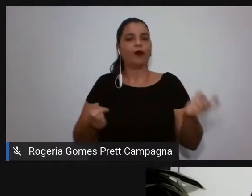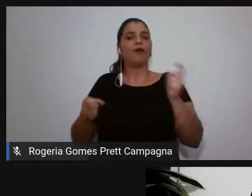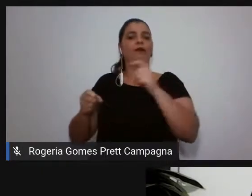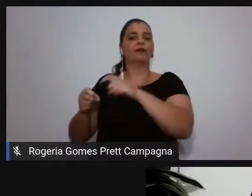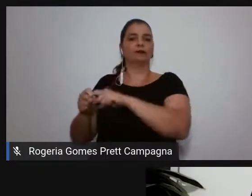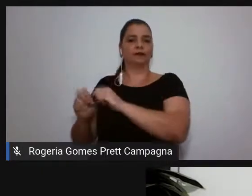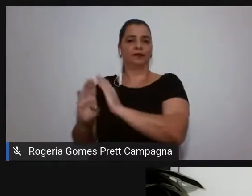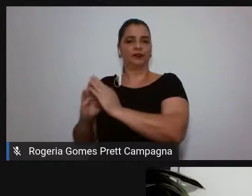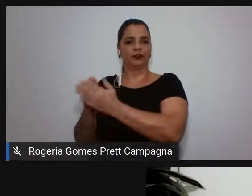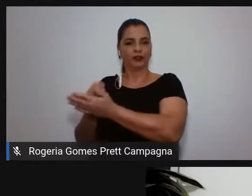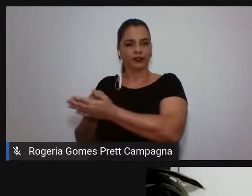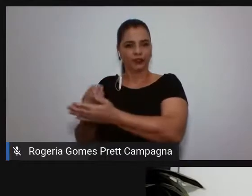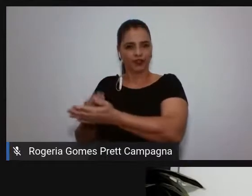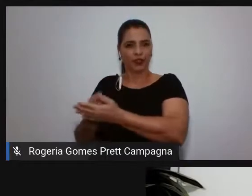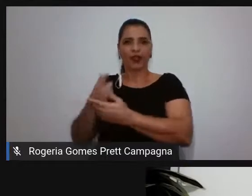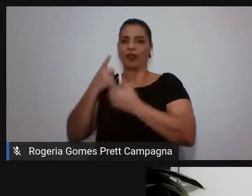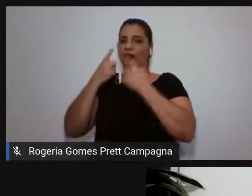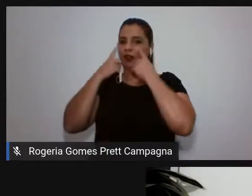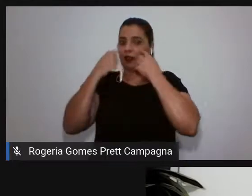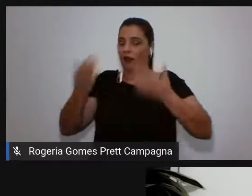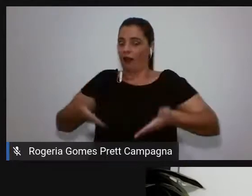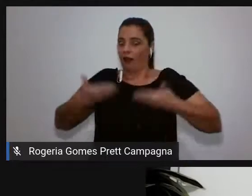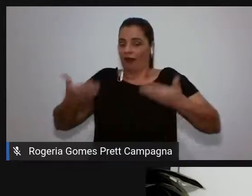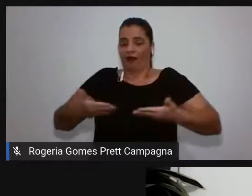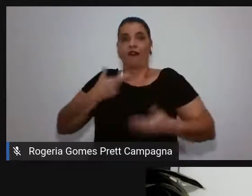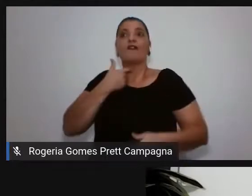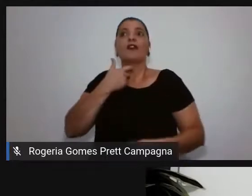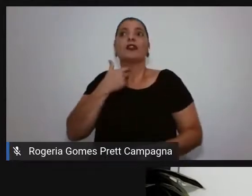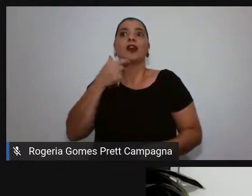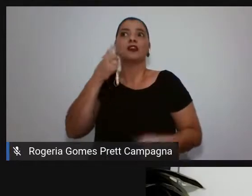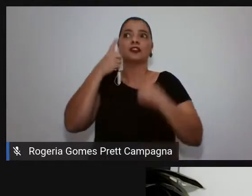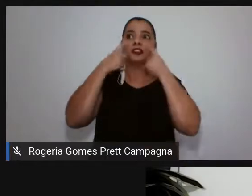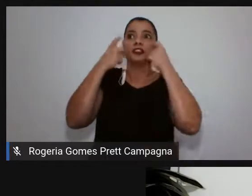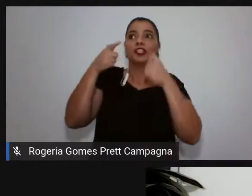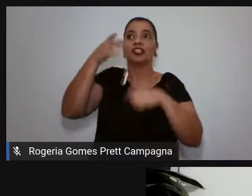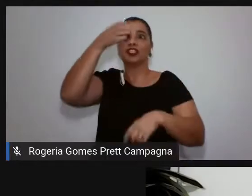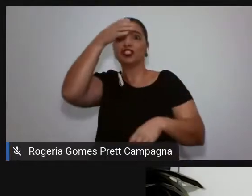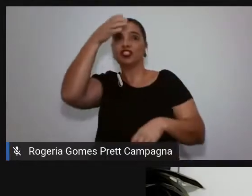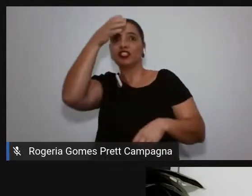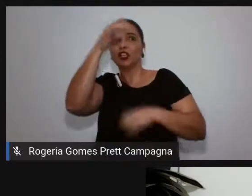e ele já fala assim, não, eu não vou na casa do meu tio, porque lá tem internet, eu vou na casa do